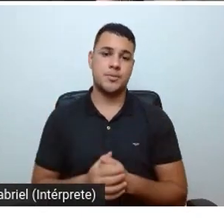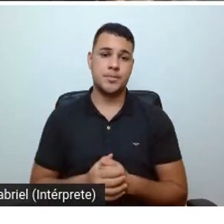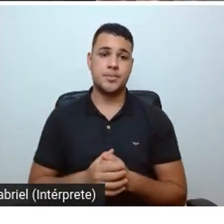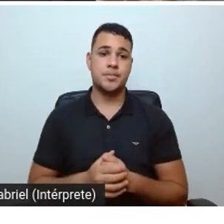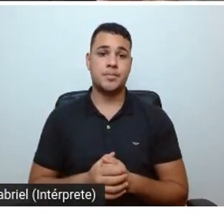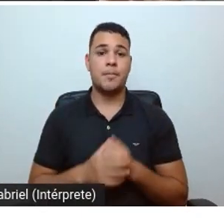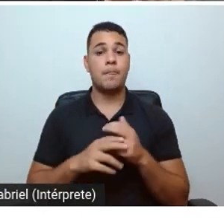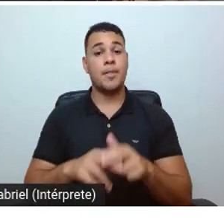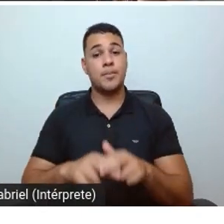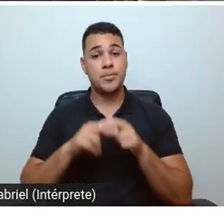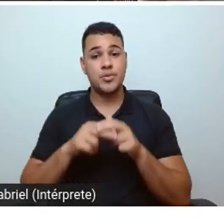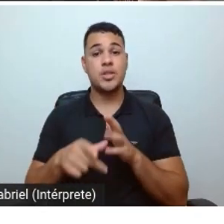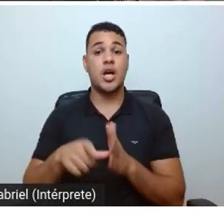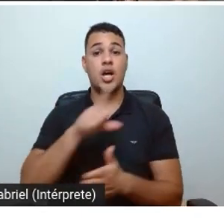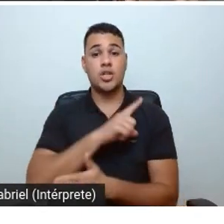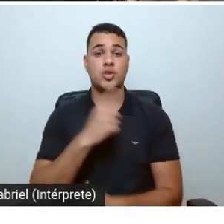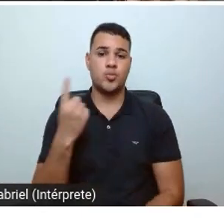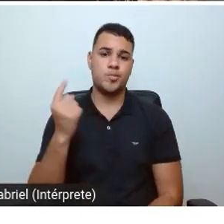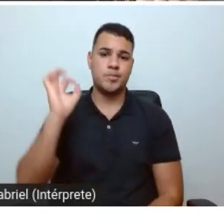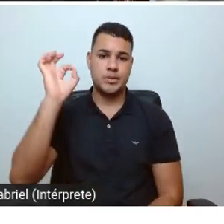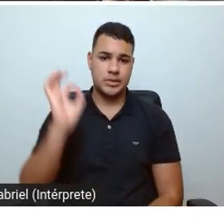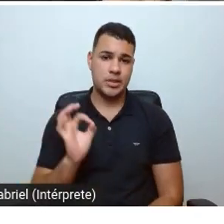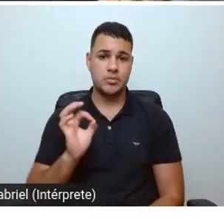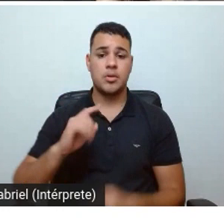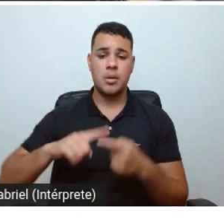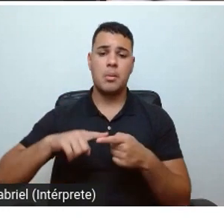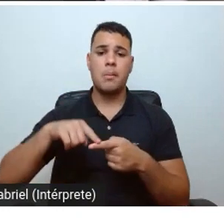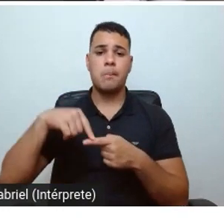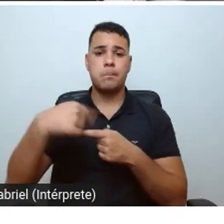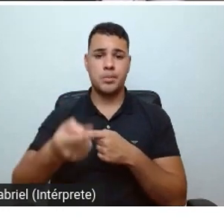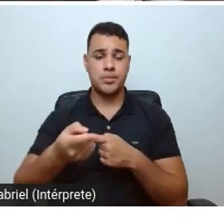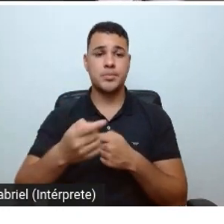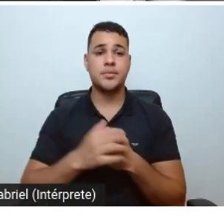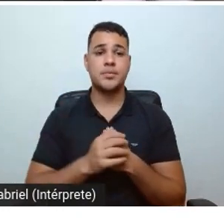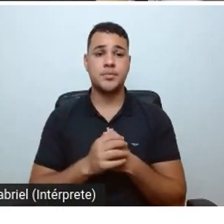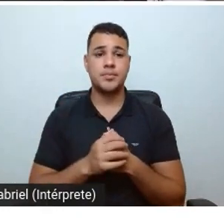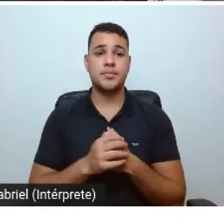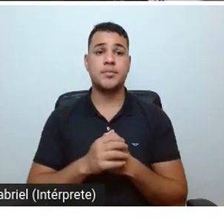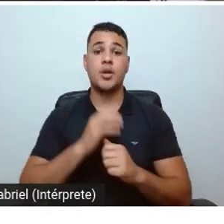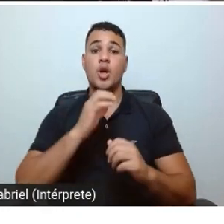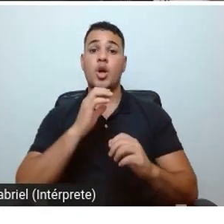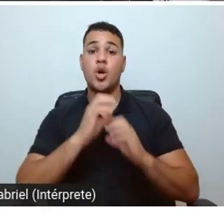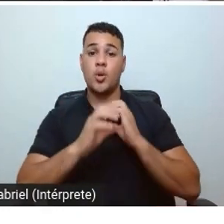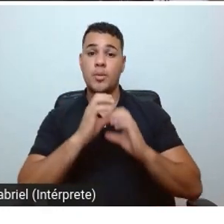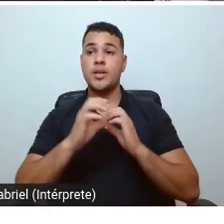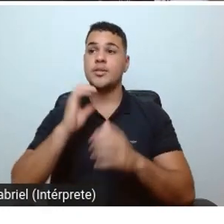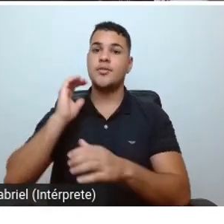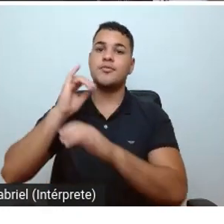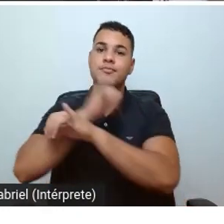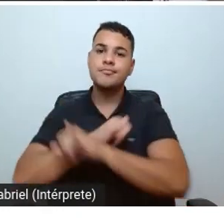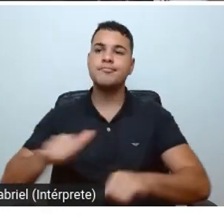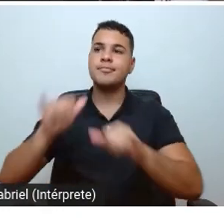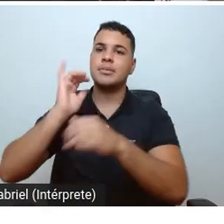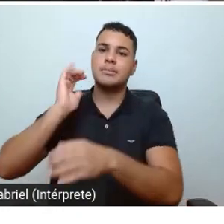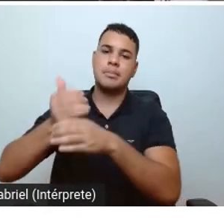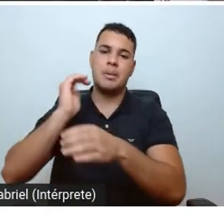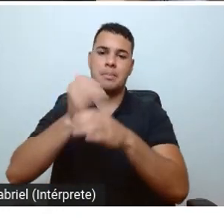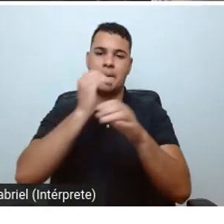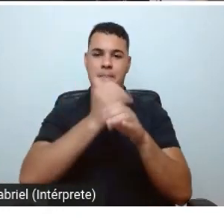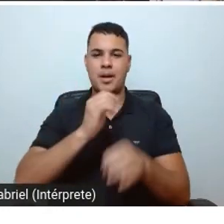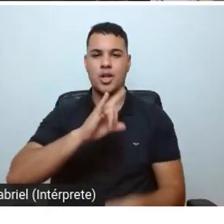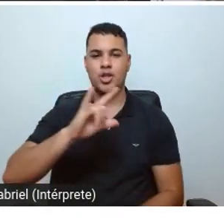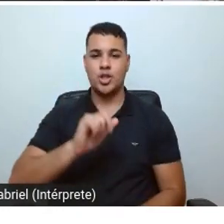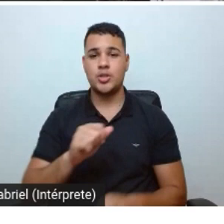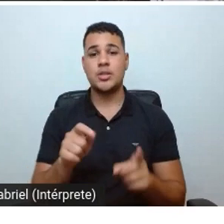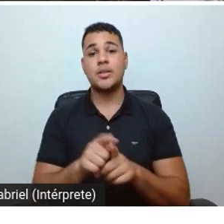antes, 1%, no dia depois da comunicação do fechamento do comércio, a intenção dúvida de